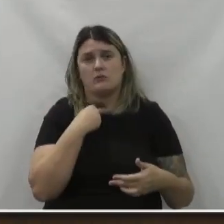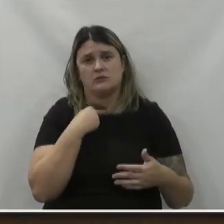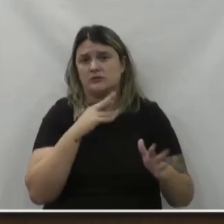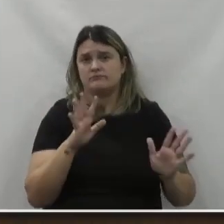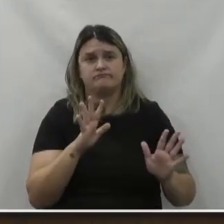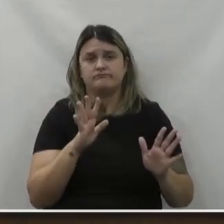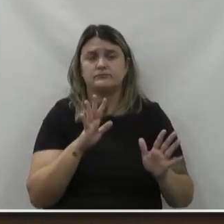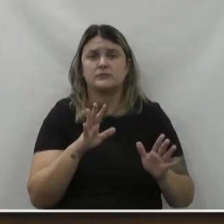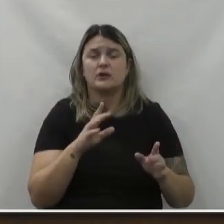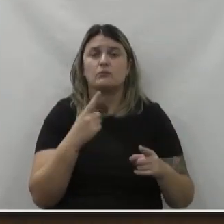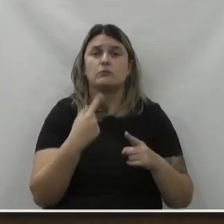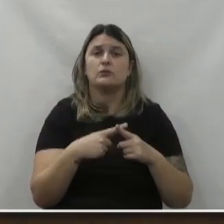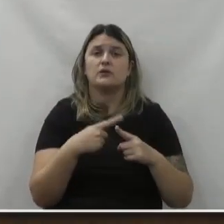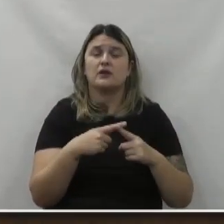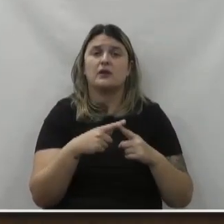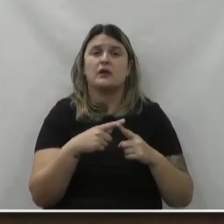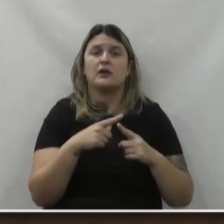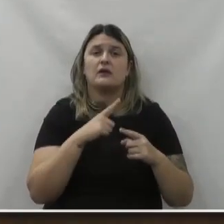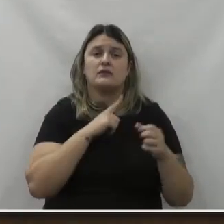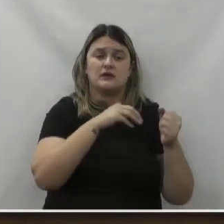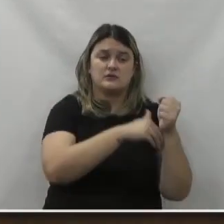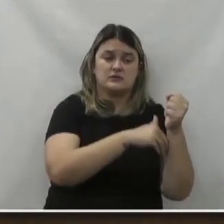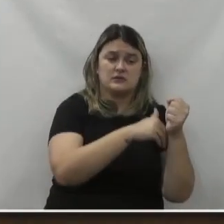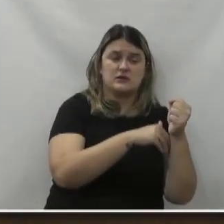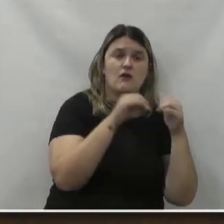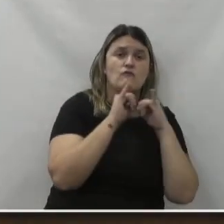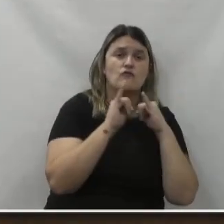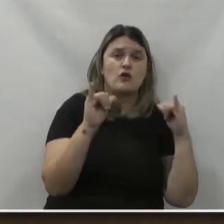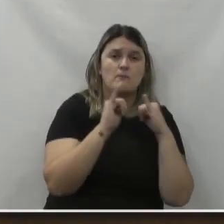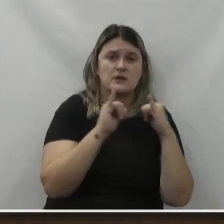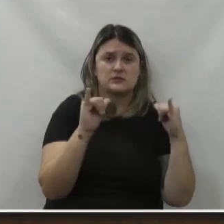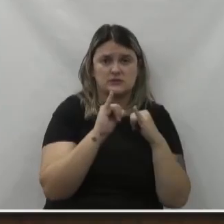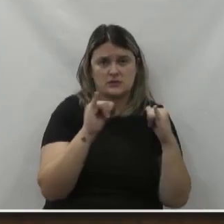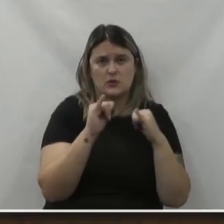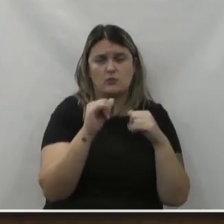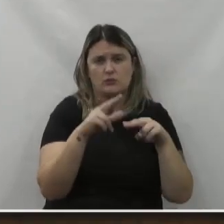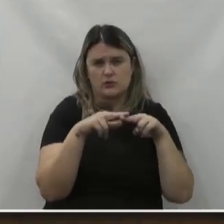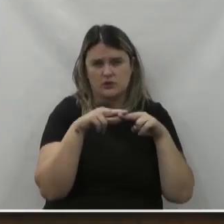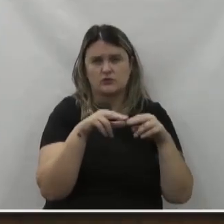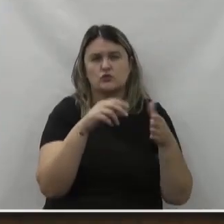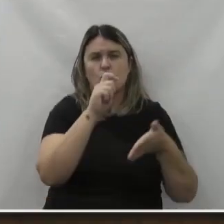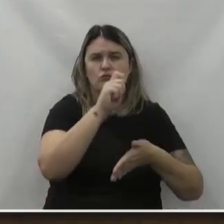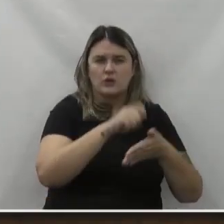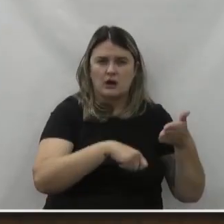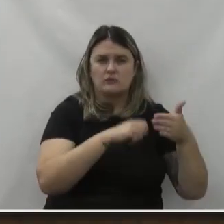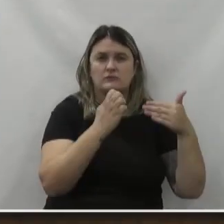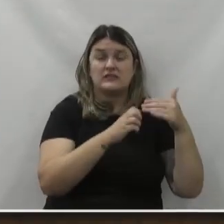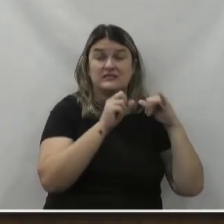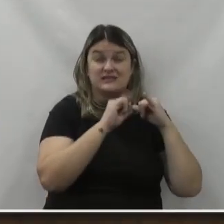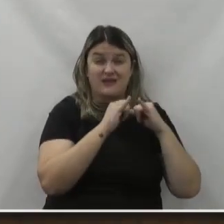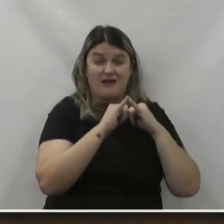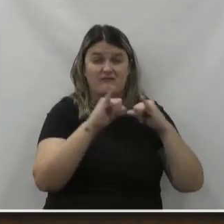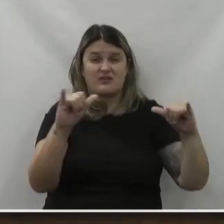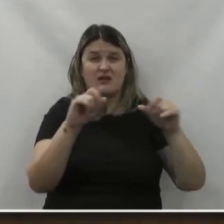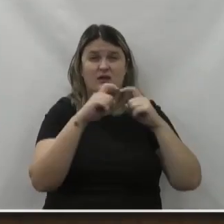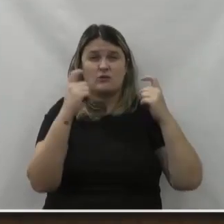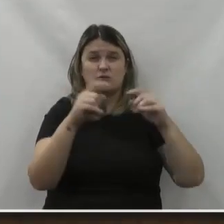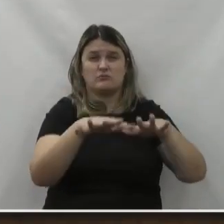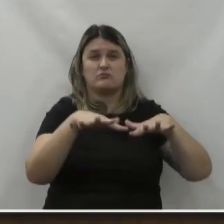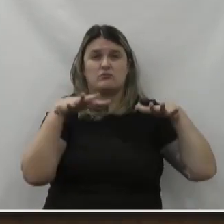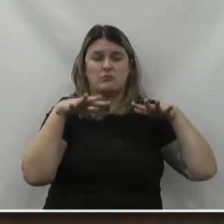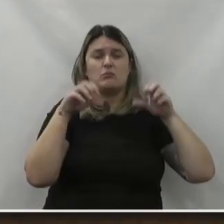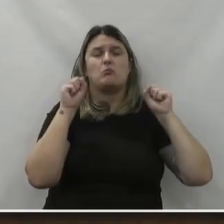especialmente aquelas que envolvem sigilo ou proteção legal de partes envolvidas, a divulgação em uma audiência pública